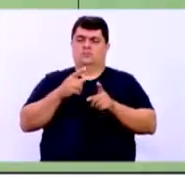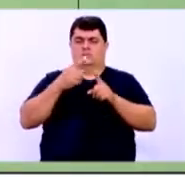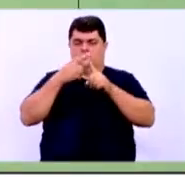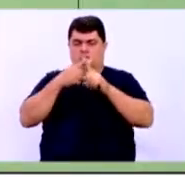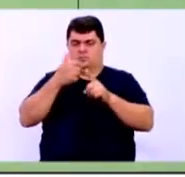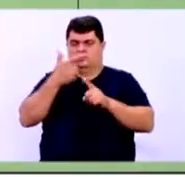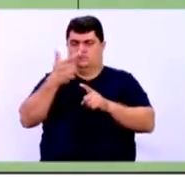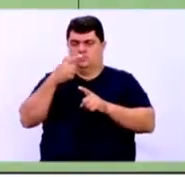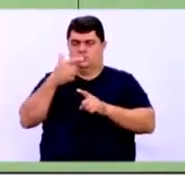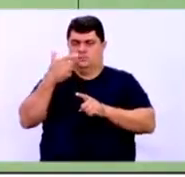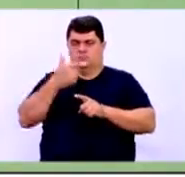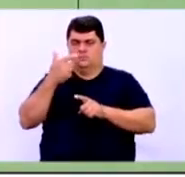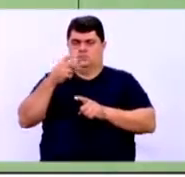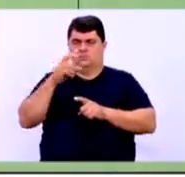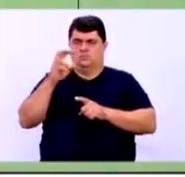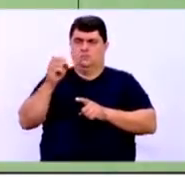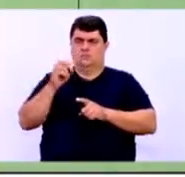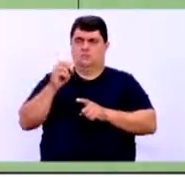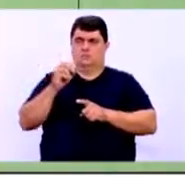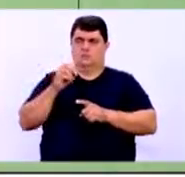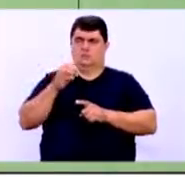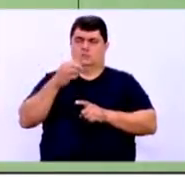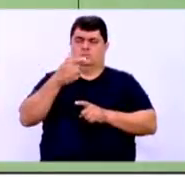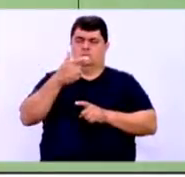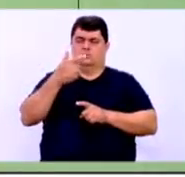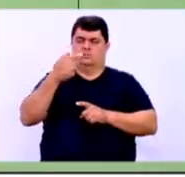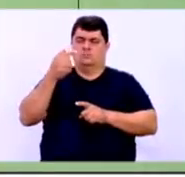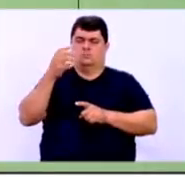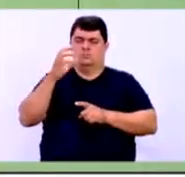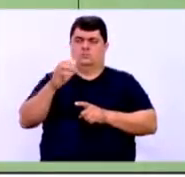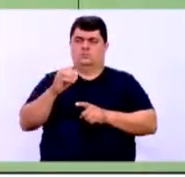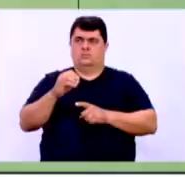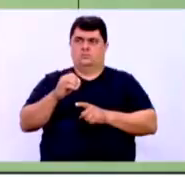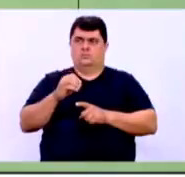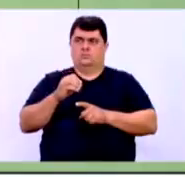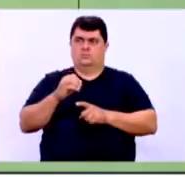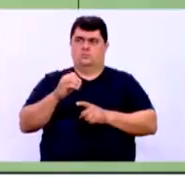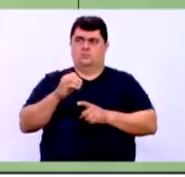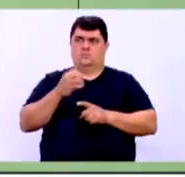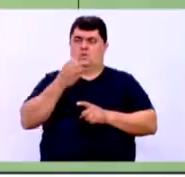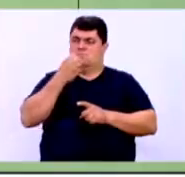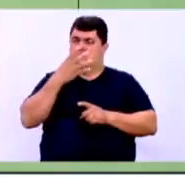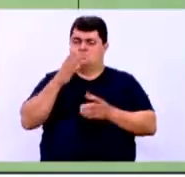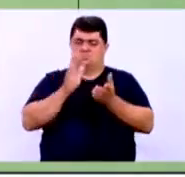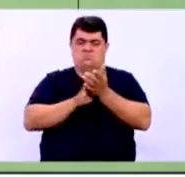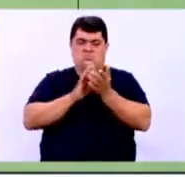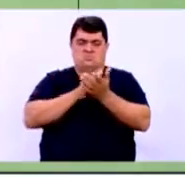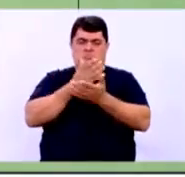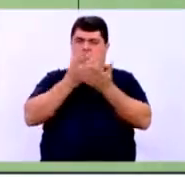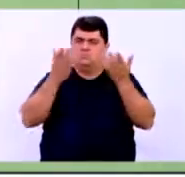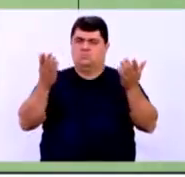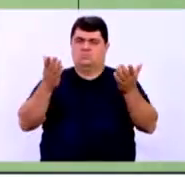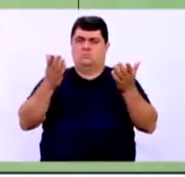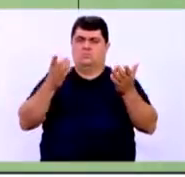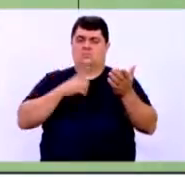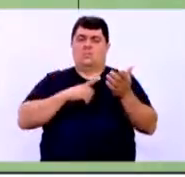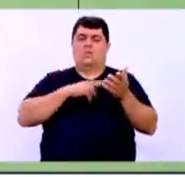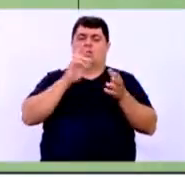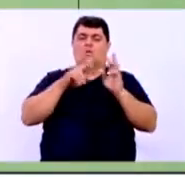vezes 22,50, 270. Show de bola vocês, aluno. Sobrou